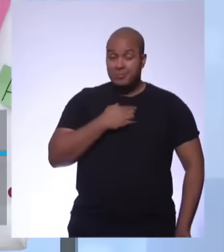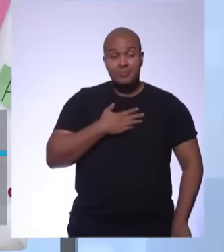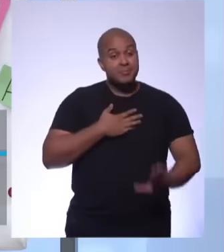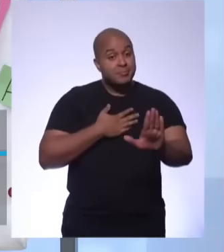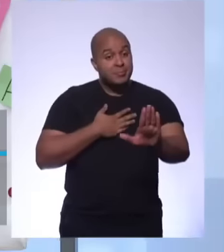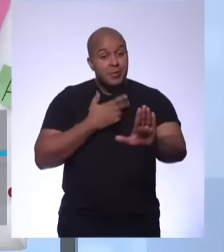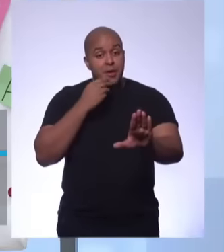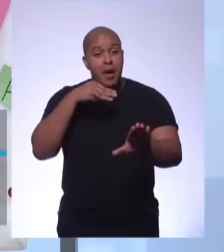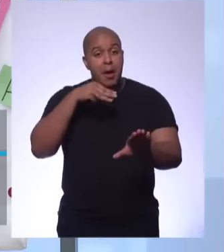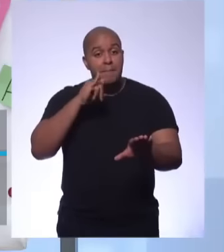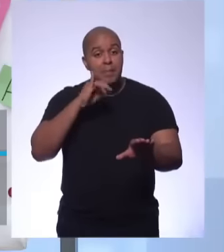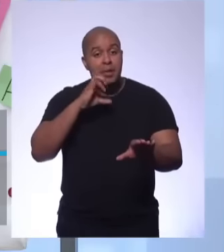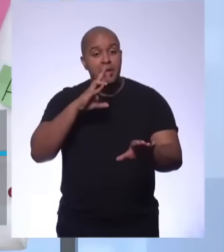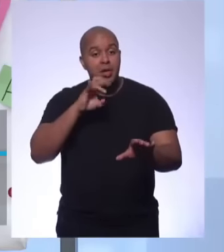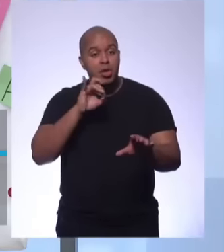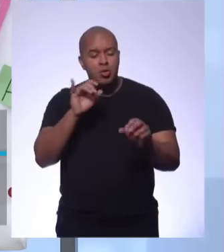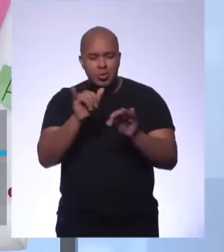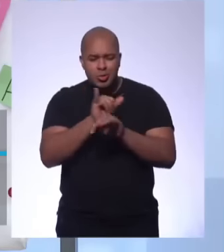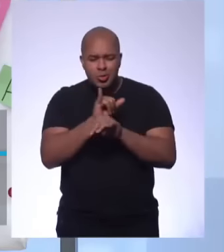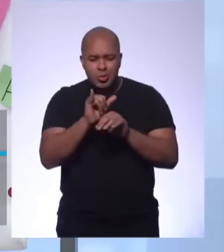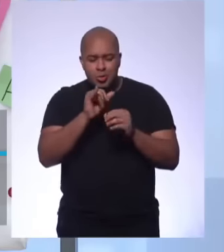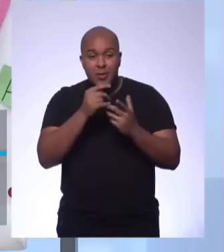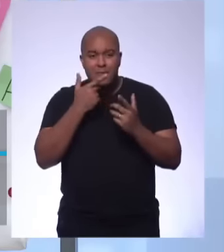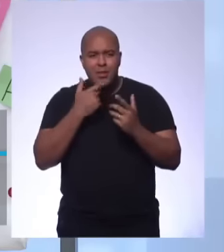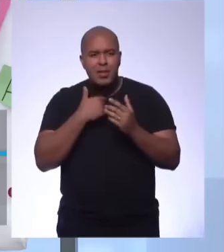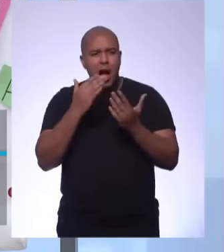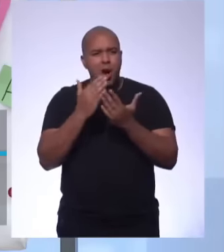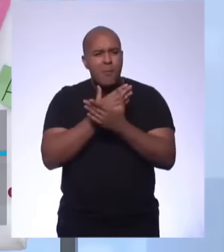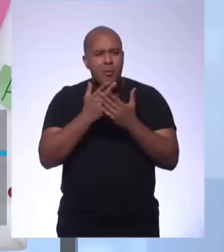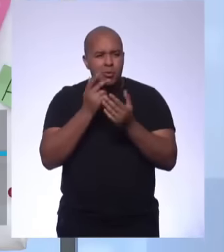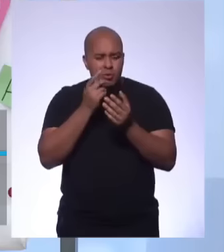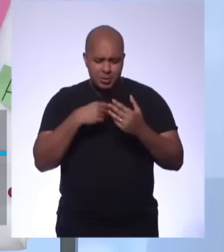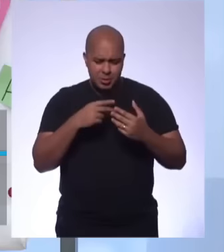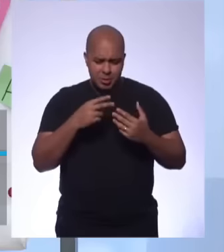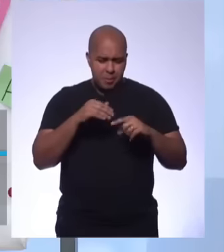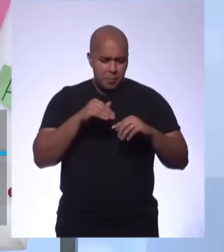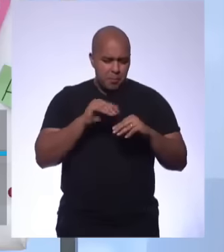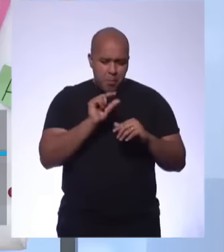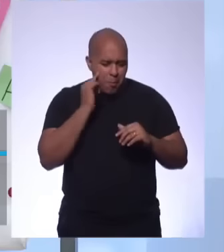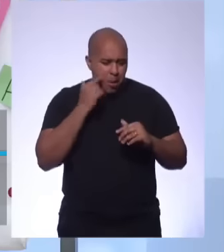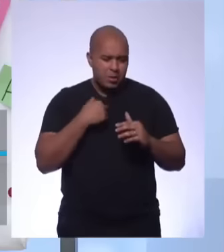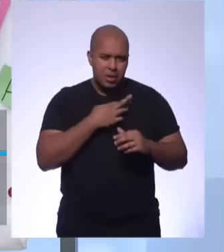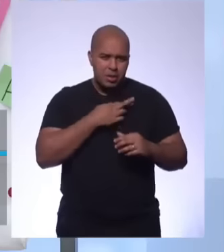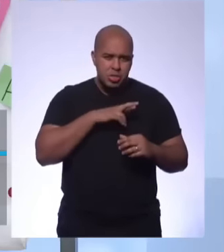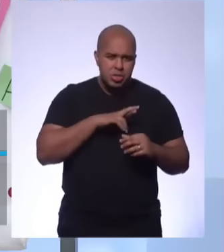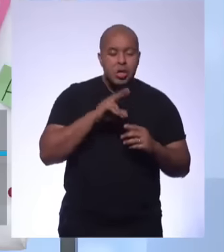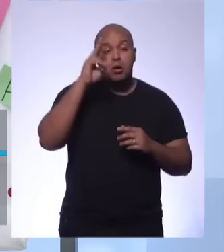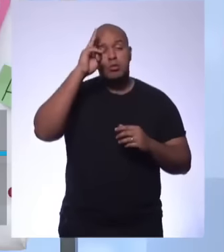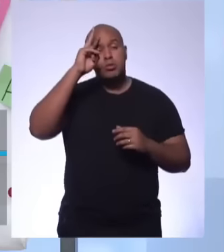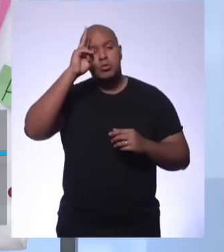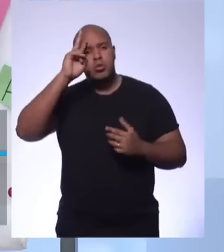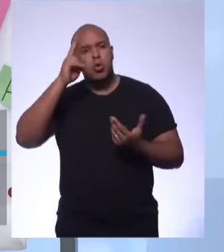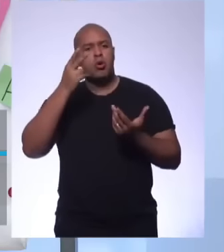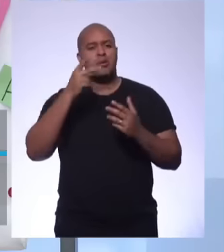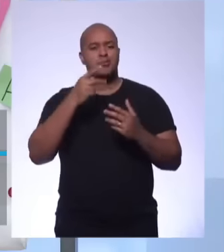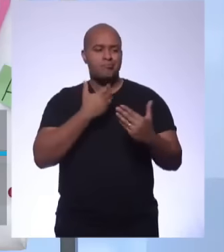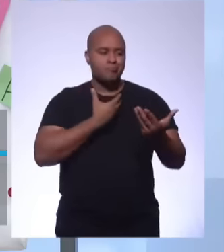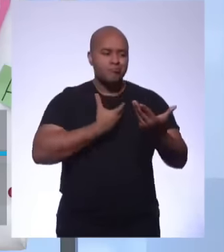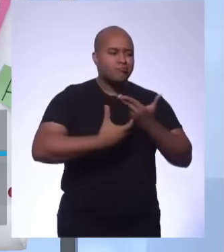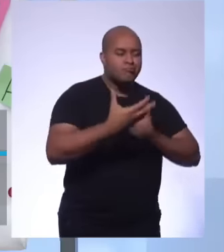falo microestruturas, eu estou me referindo àquelas relações mais pessoais, as religiões, as histórias entre as pessoas,